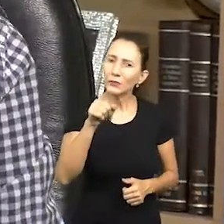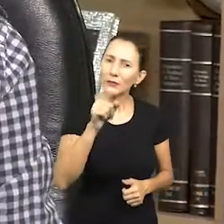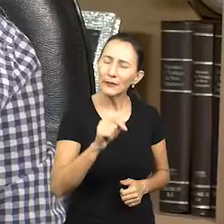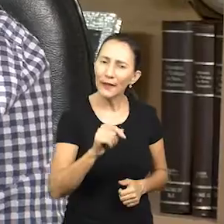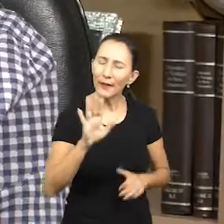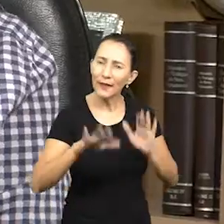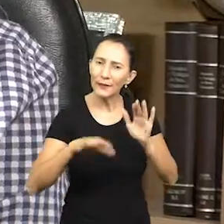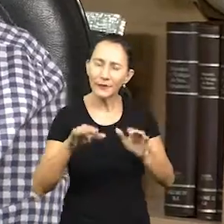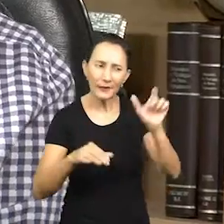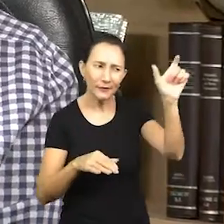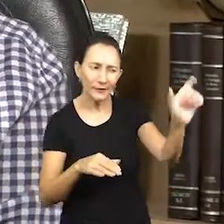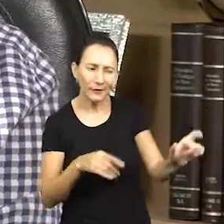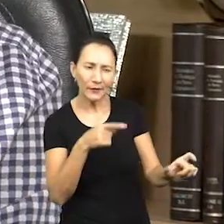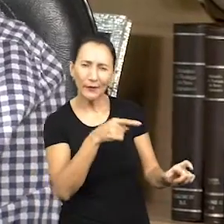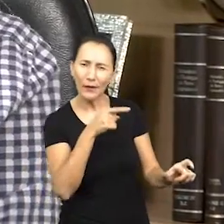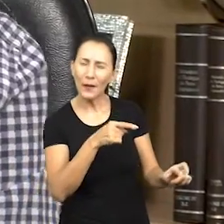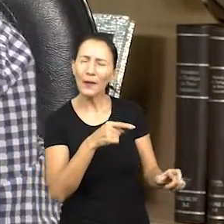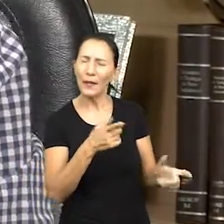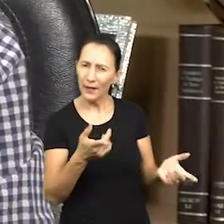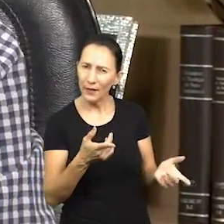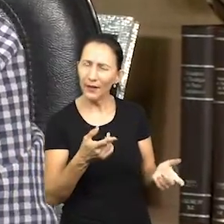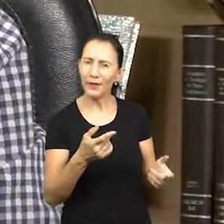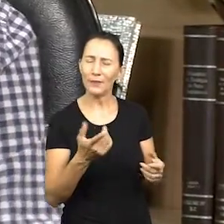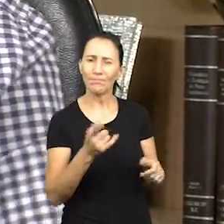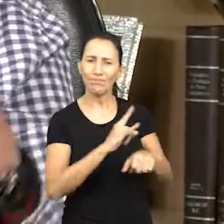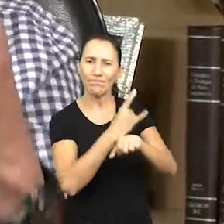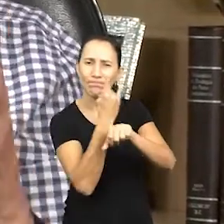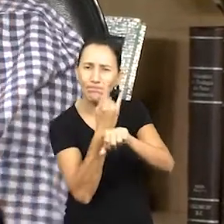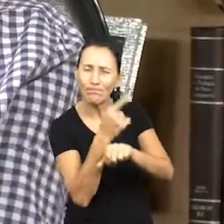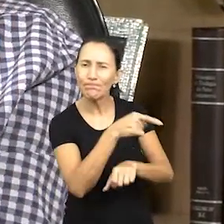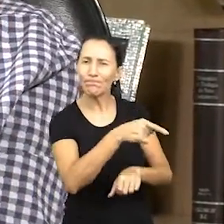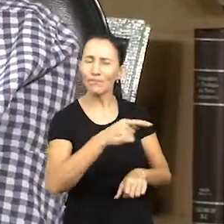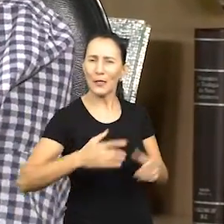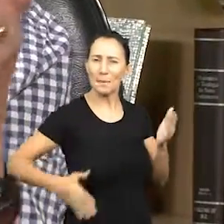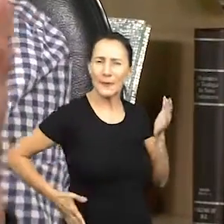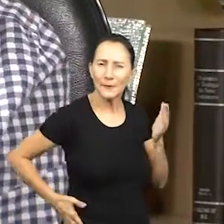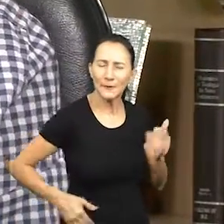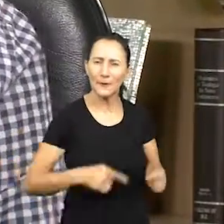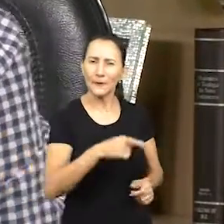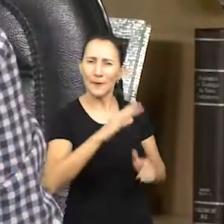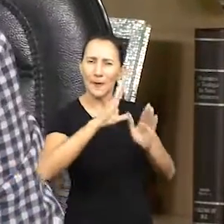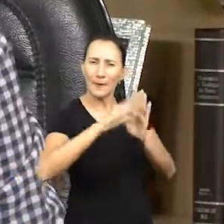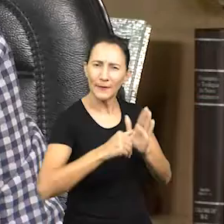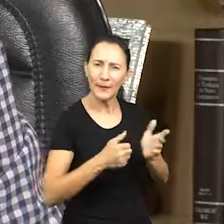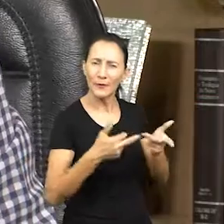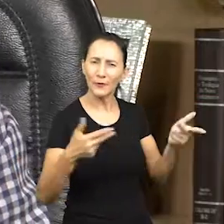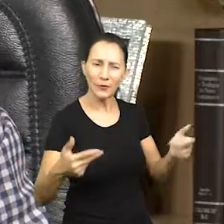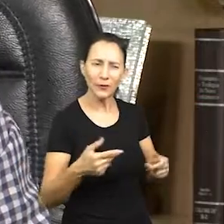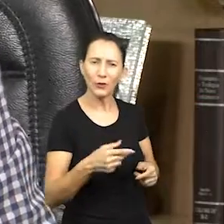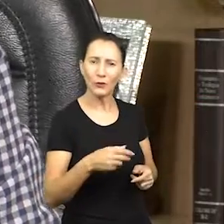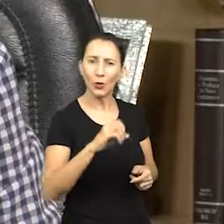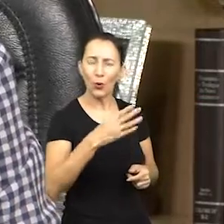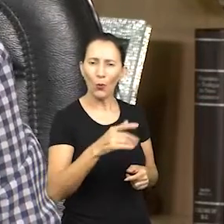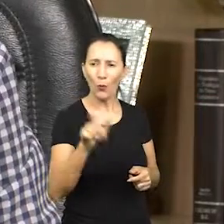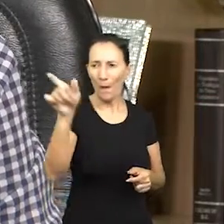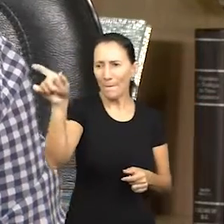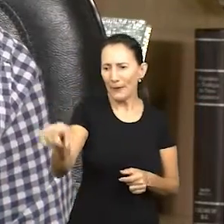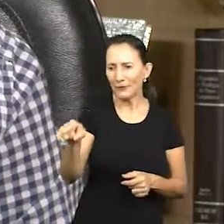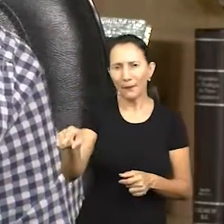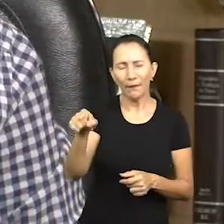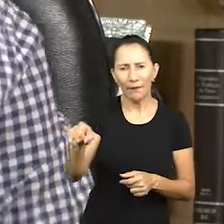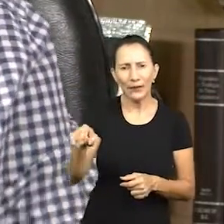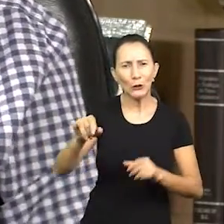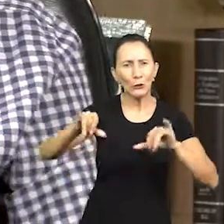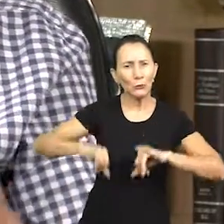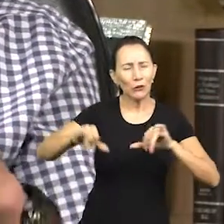um adúltero, um ladrão, um bandido. Quem sabe tem alguém ali louco, alguém que foi abusado